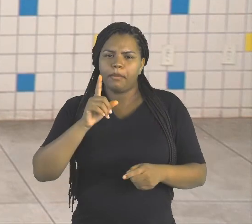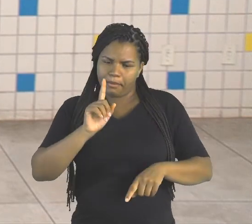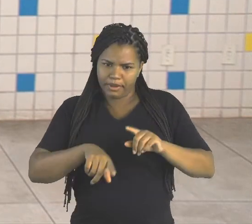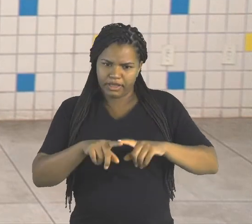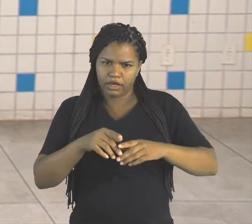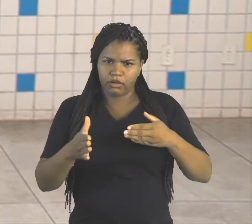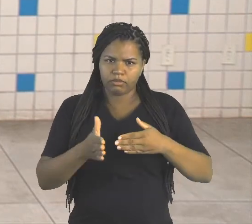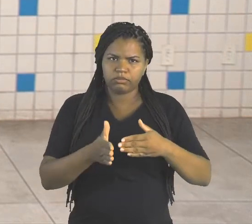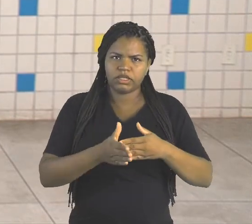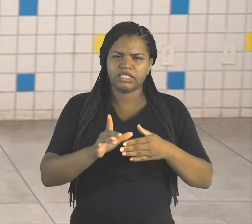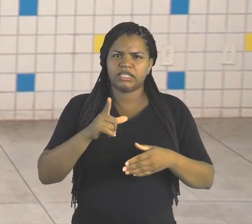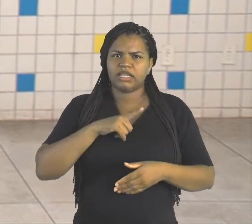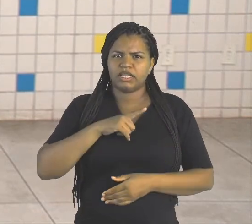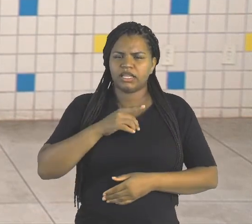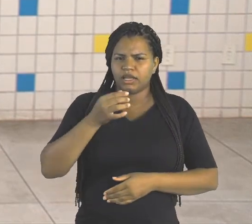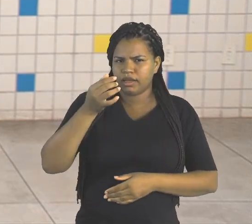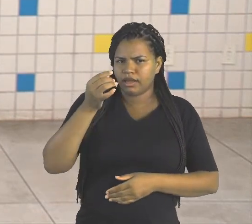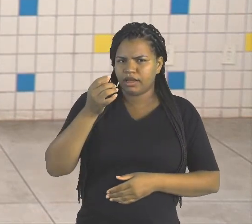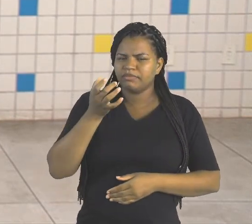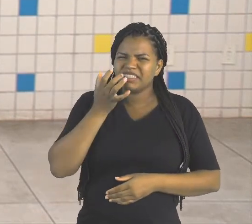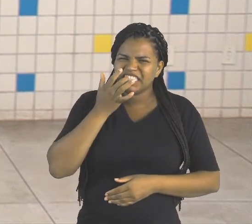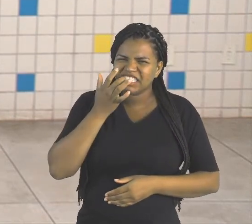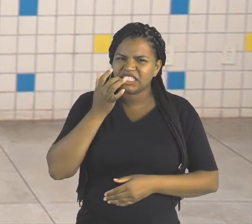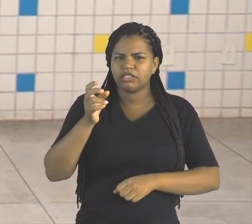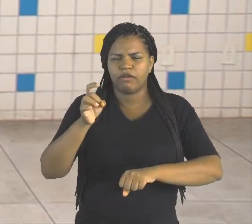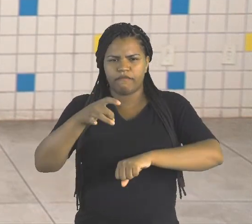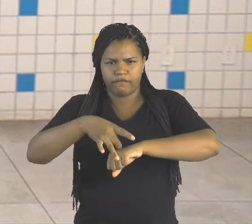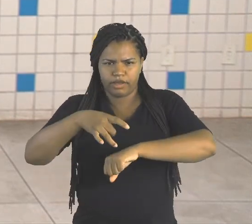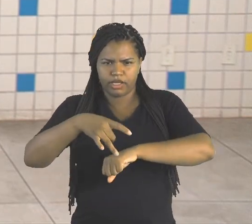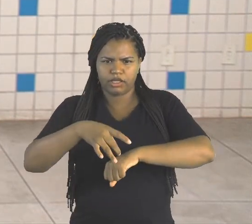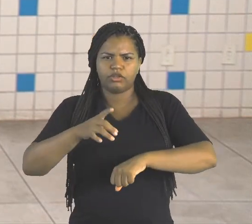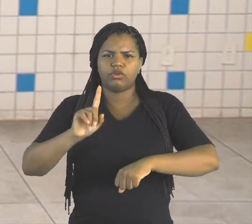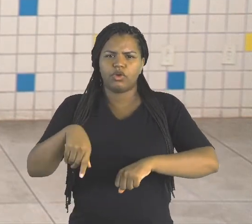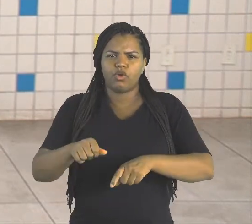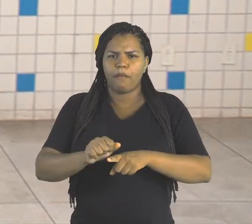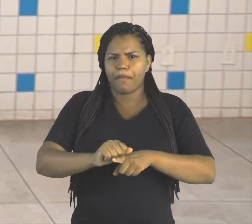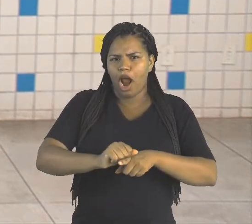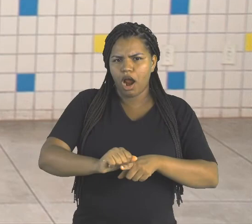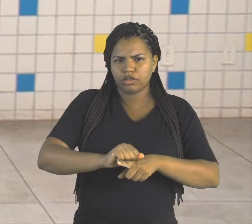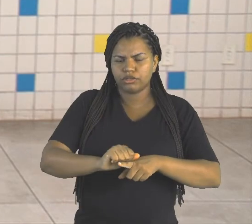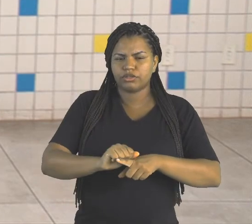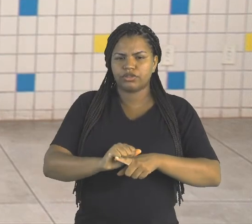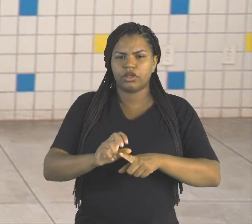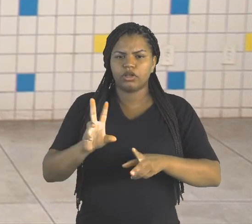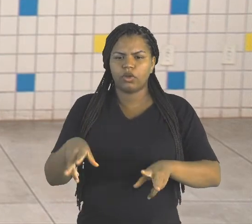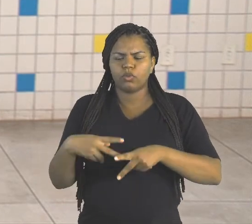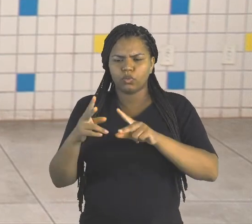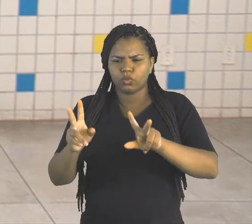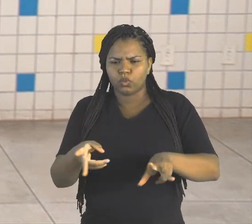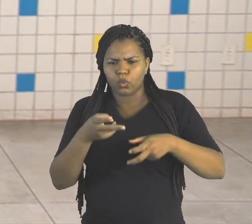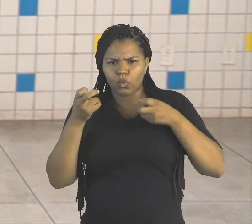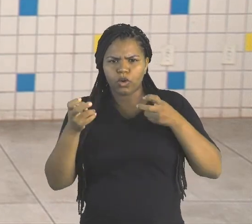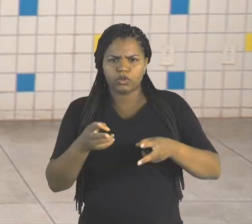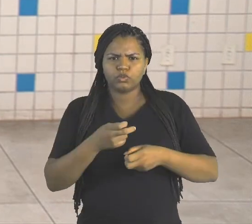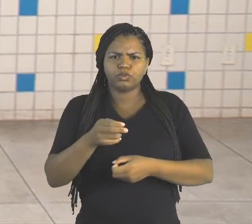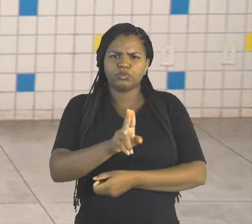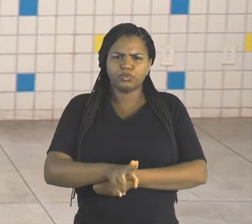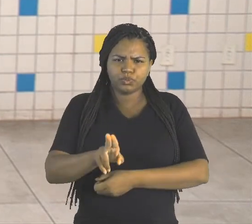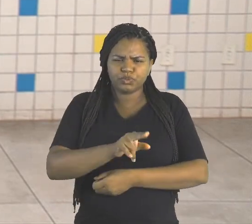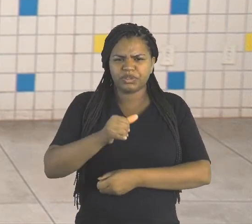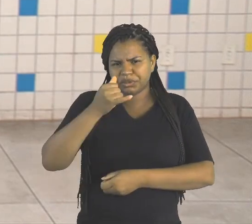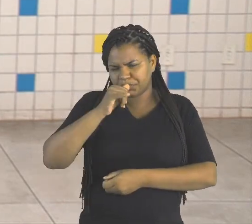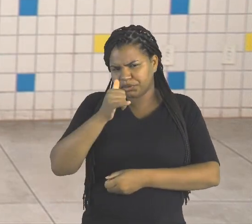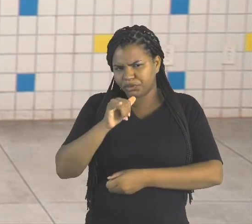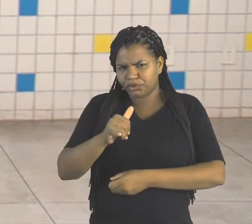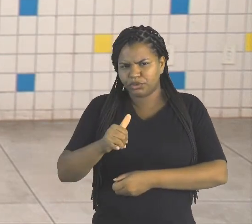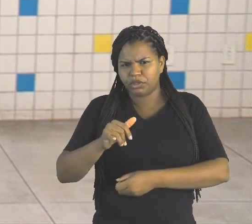o vidro e a borracha. Agora, pessoal, consumo de energia. Vamos falar sobre o consumo de energia para a